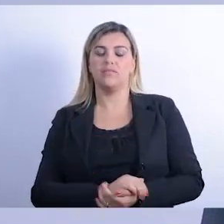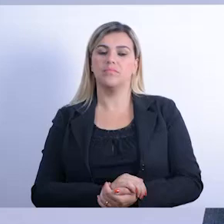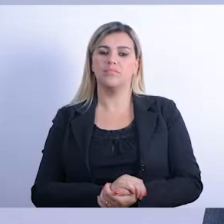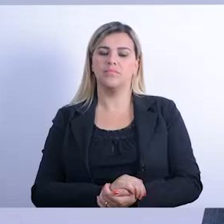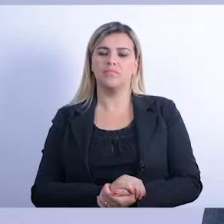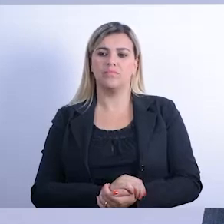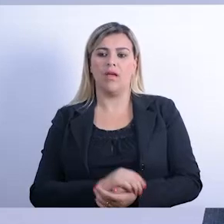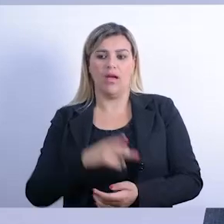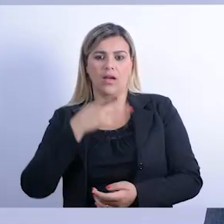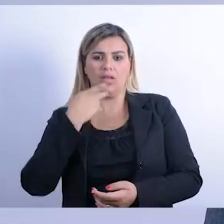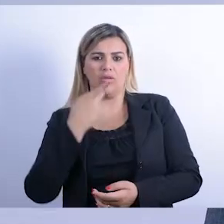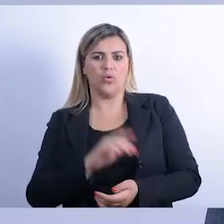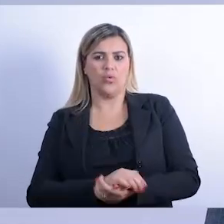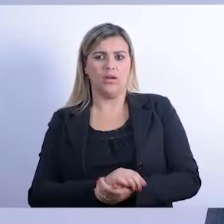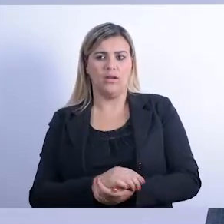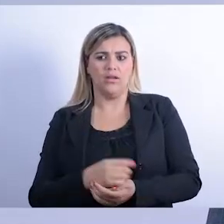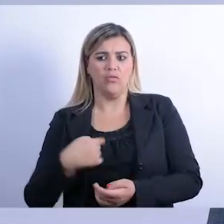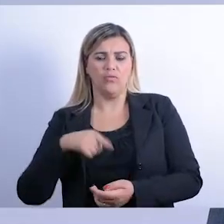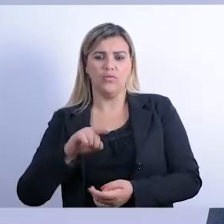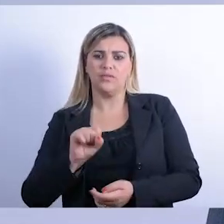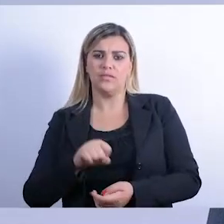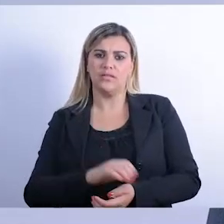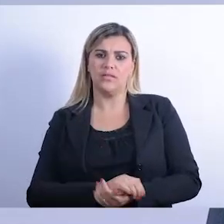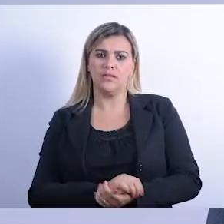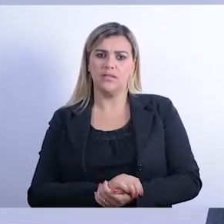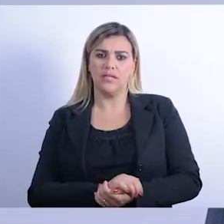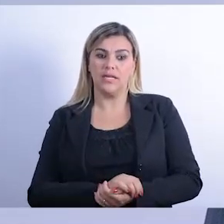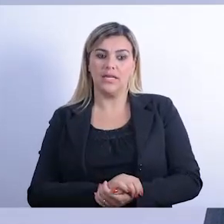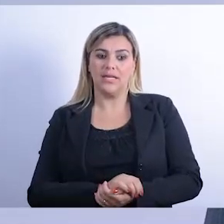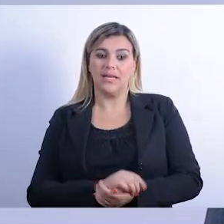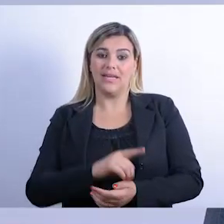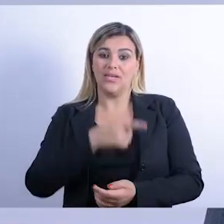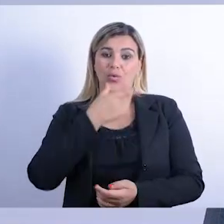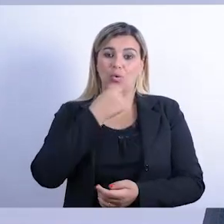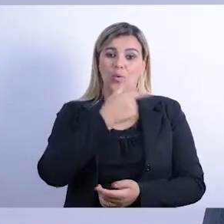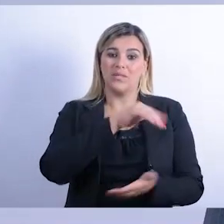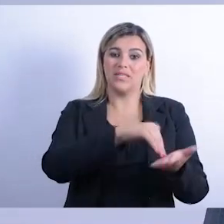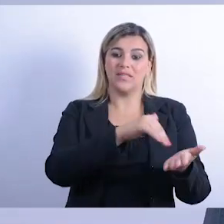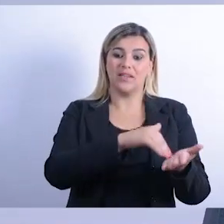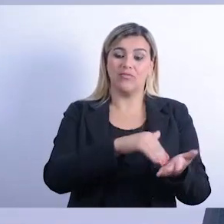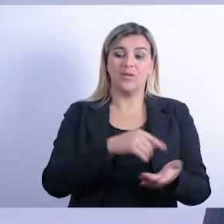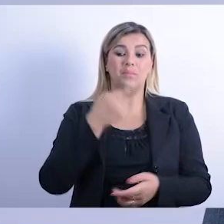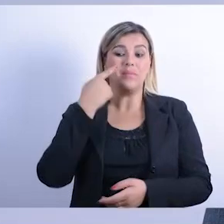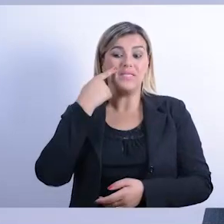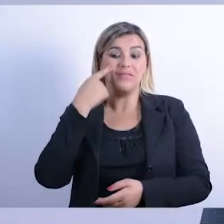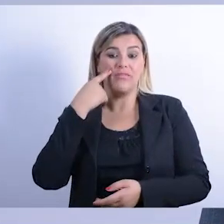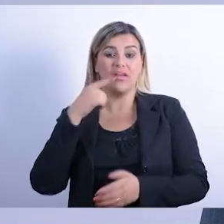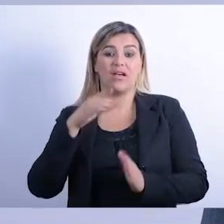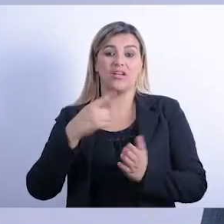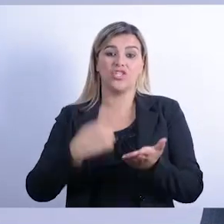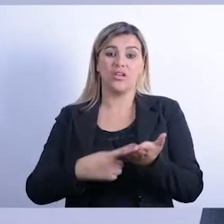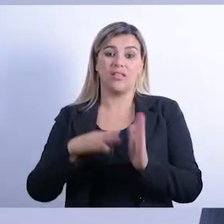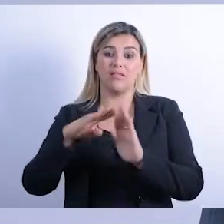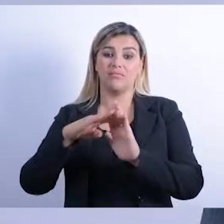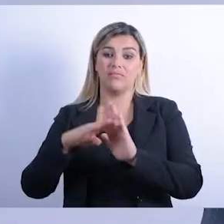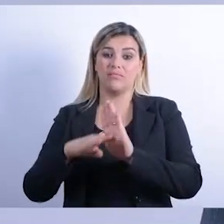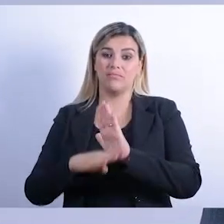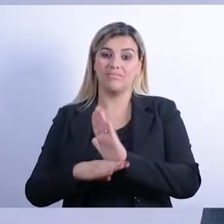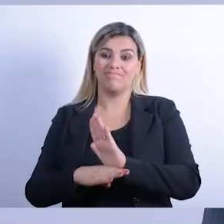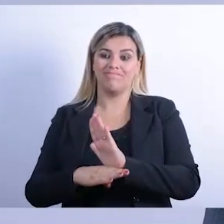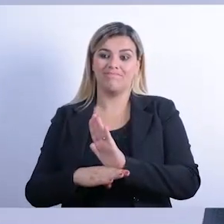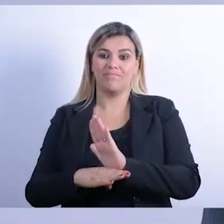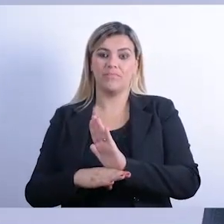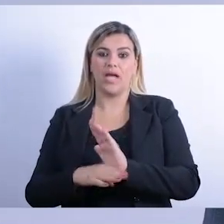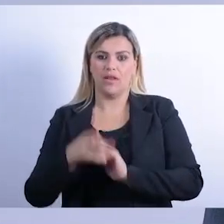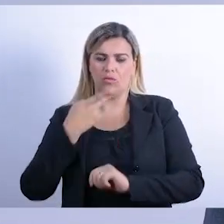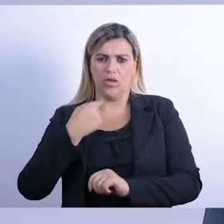Aí, ele falou que vinha, o Balmair falou assim, não, só tem que ver a agenda, o Montenegro também, que era o outro auxiliar dele, lá,